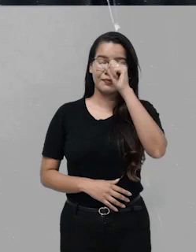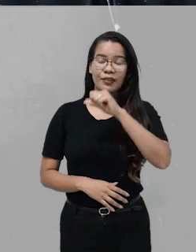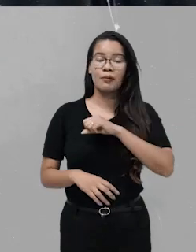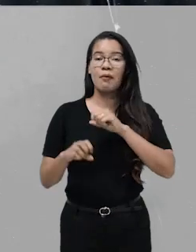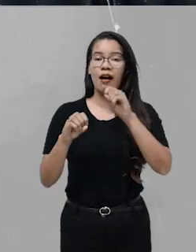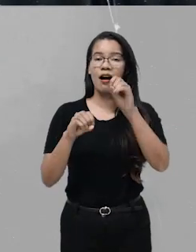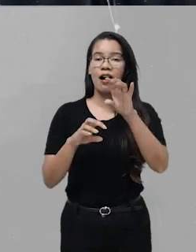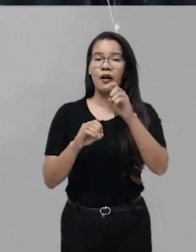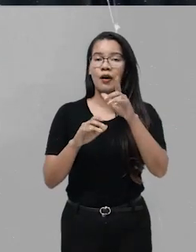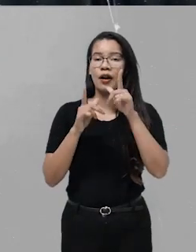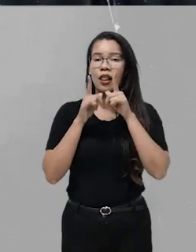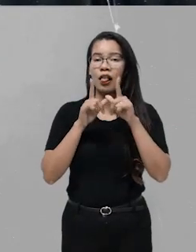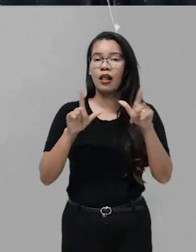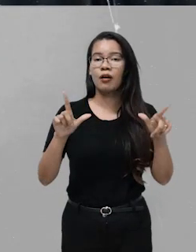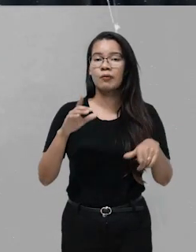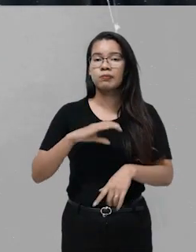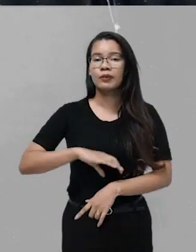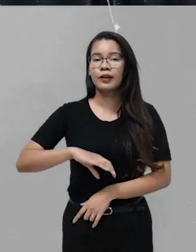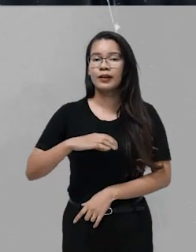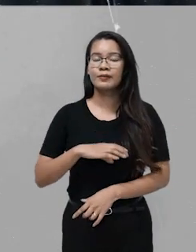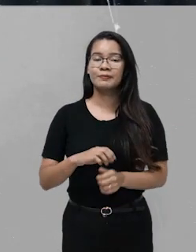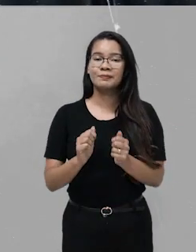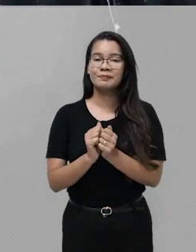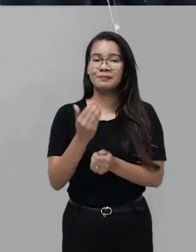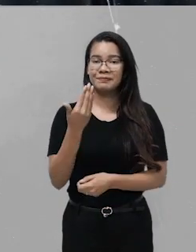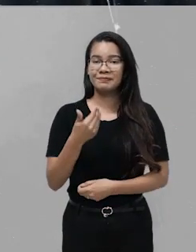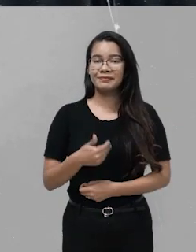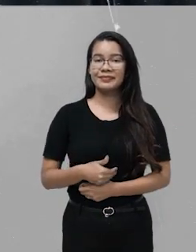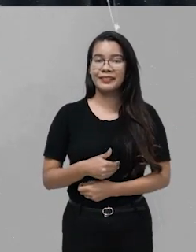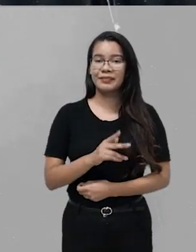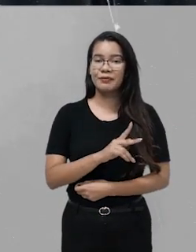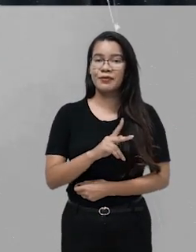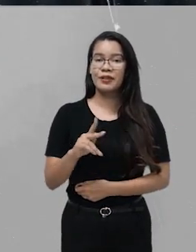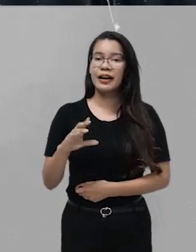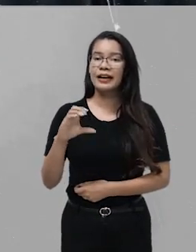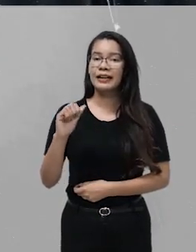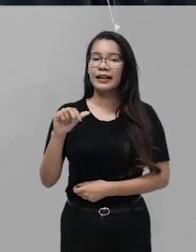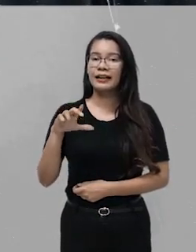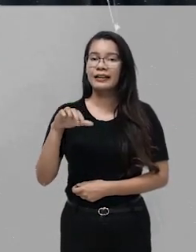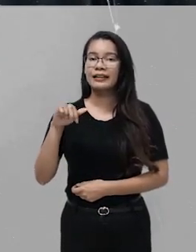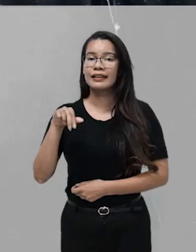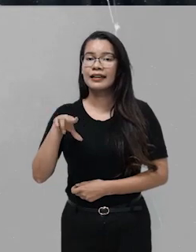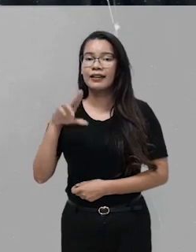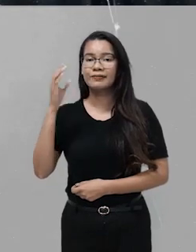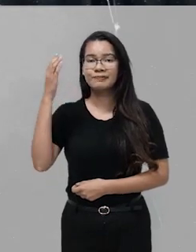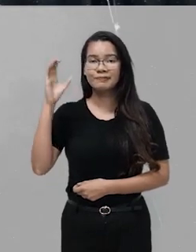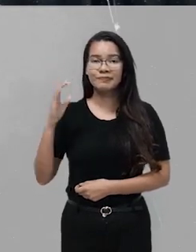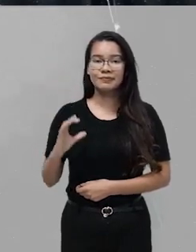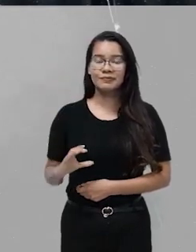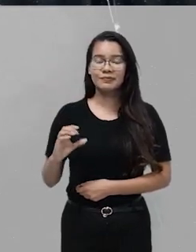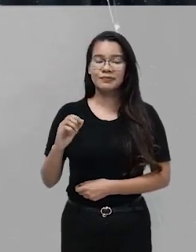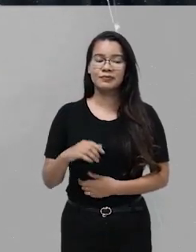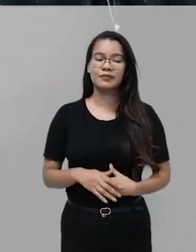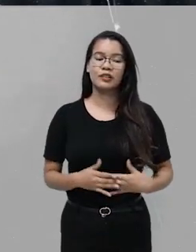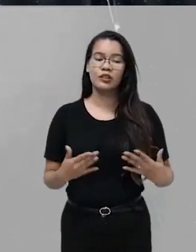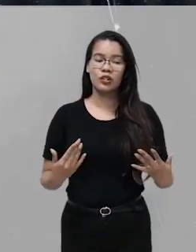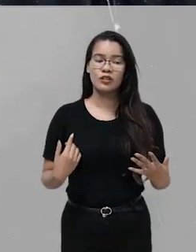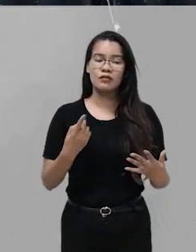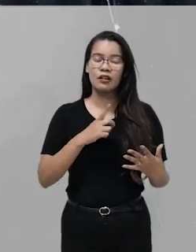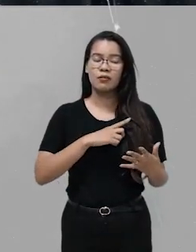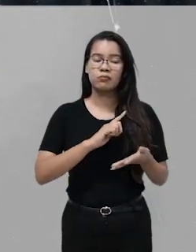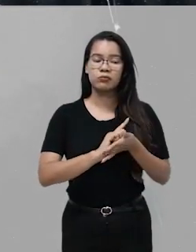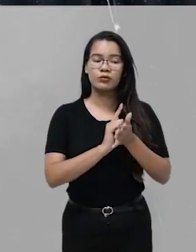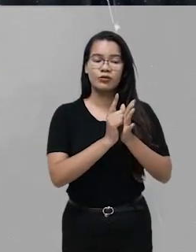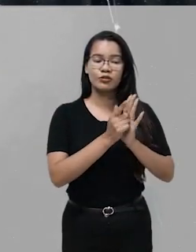portuguesa comigo, Cacau Sotero. Que bom, né? Está por aqui. Vamos falar dos gêneros do discurso, tá, gente? Esse